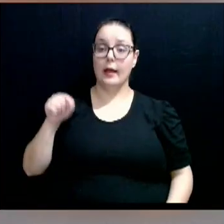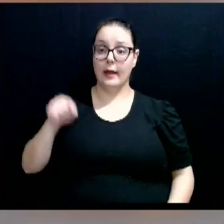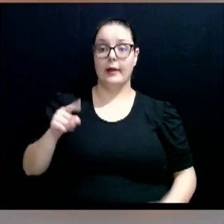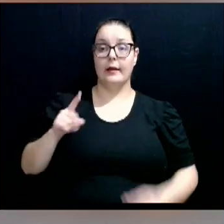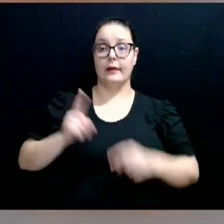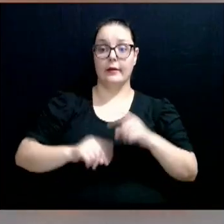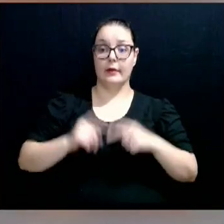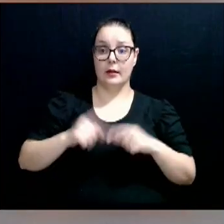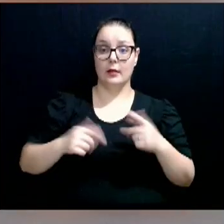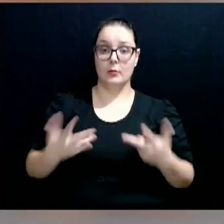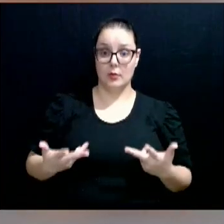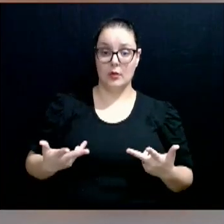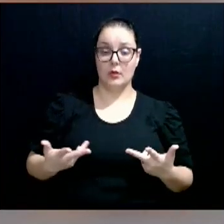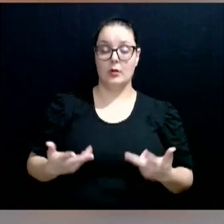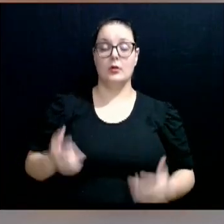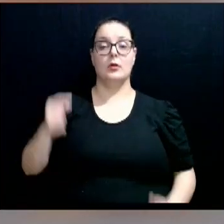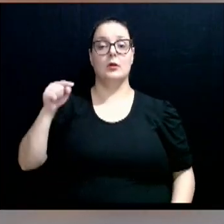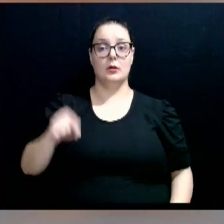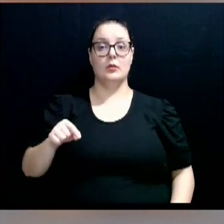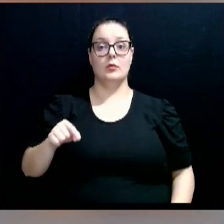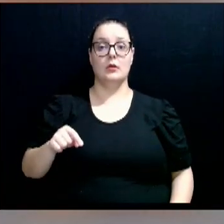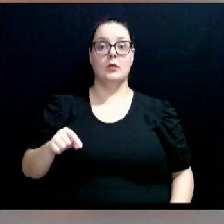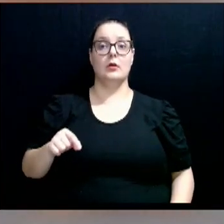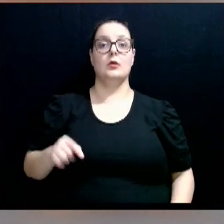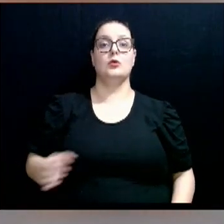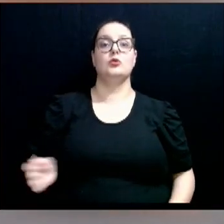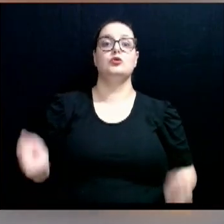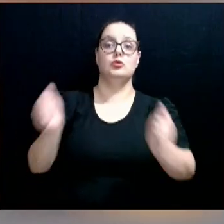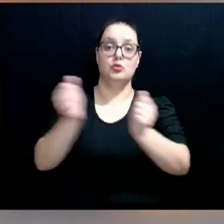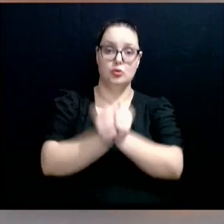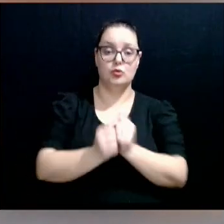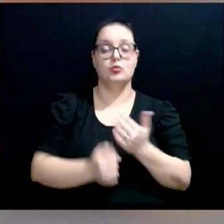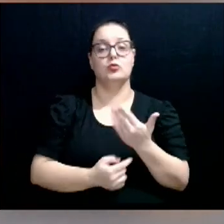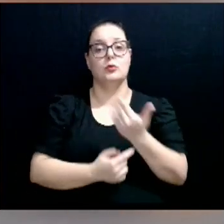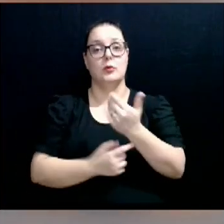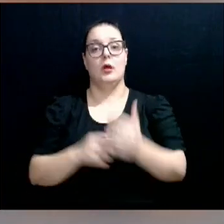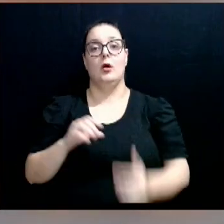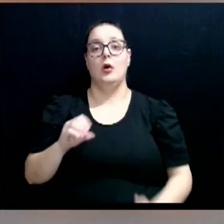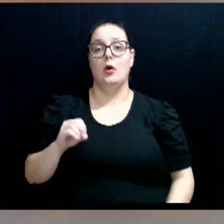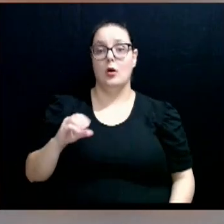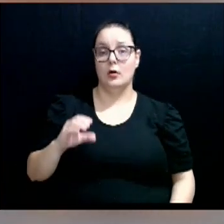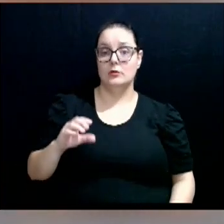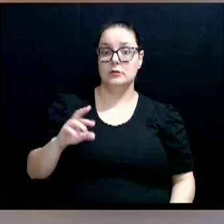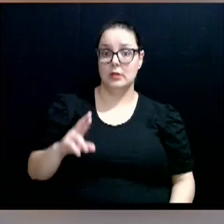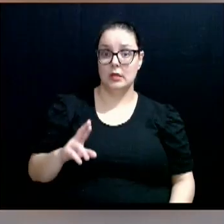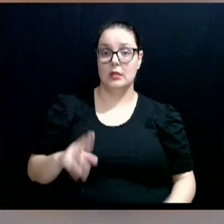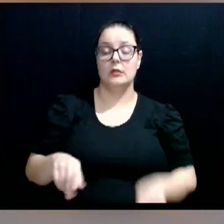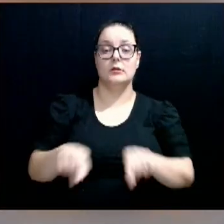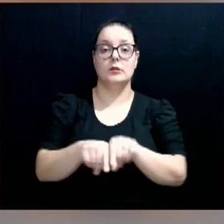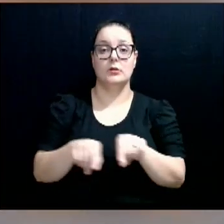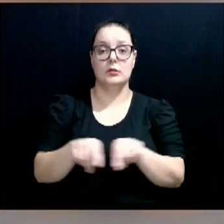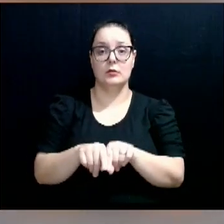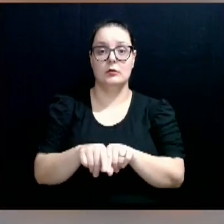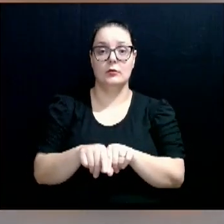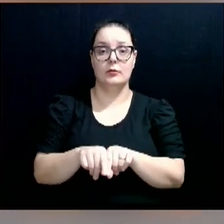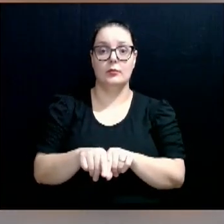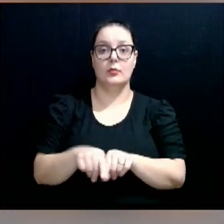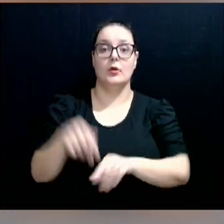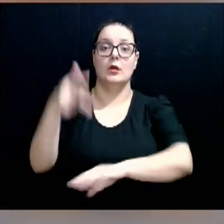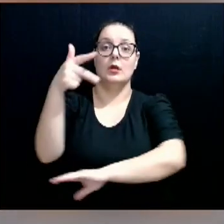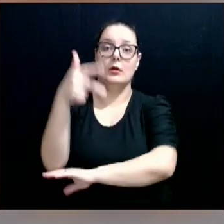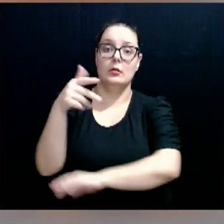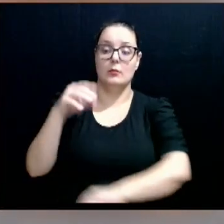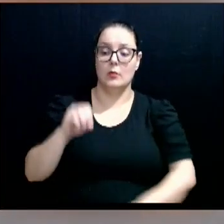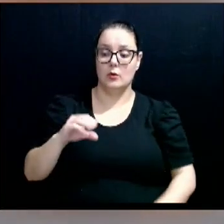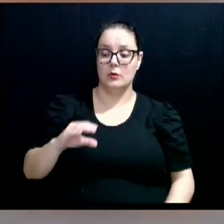seja transformado com essa tecnologia OCR também em câmeras OCR, ou seja, passou um